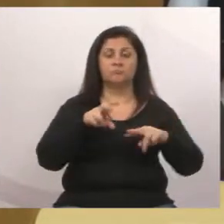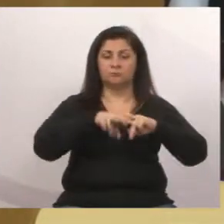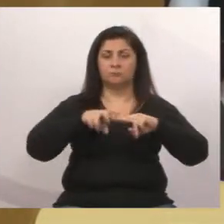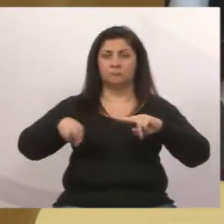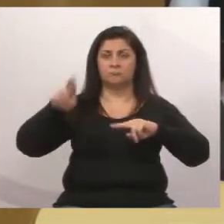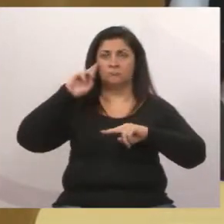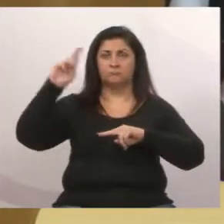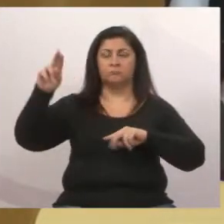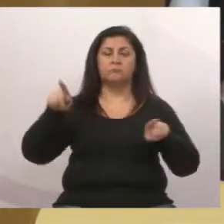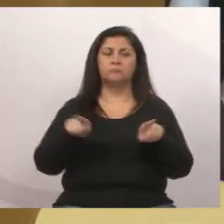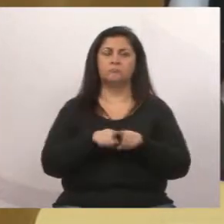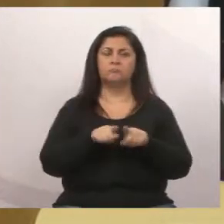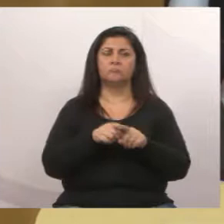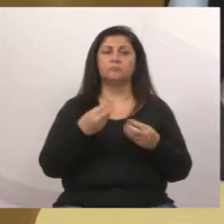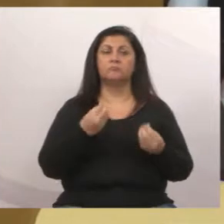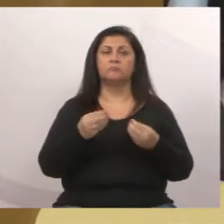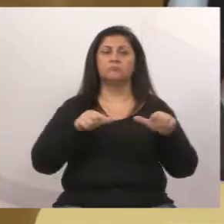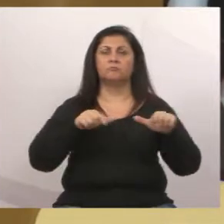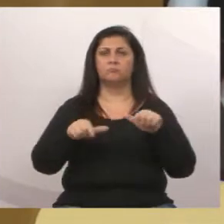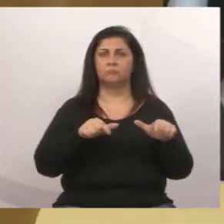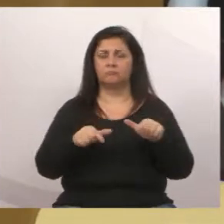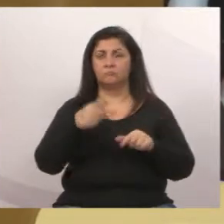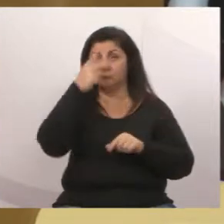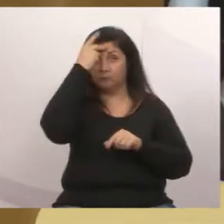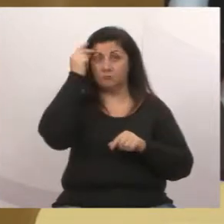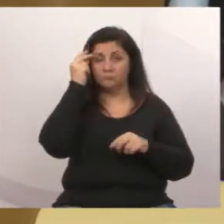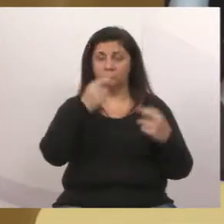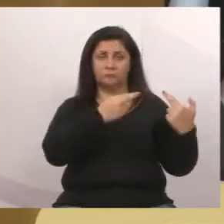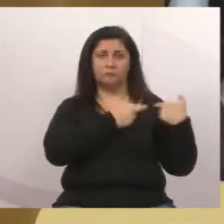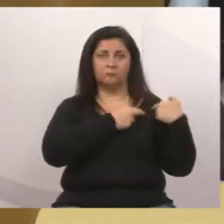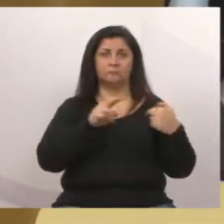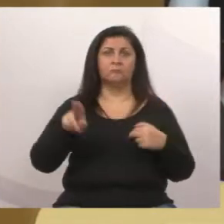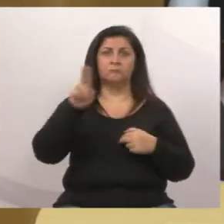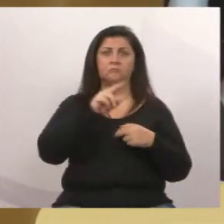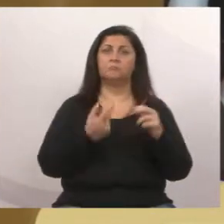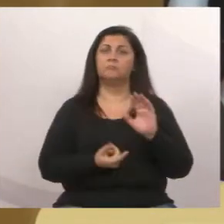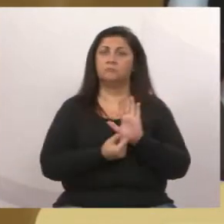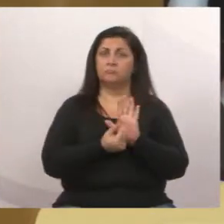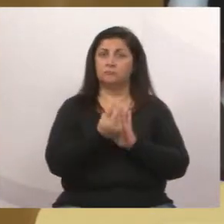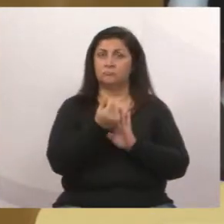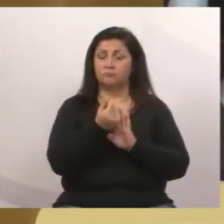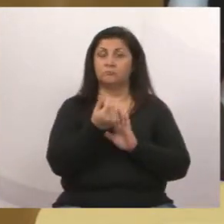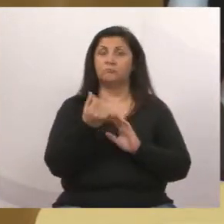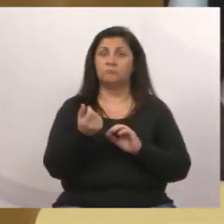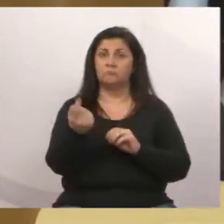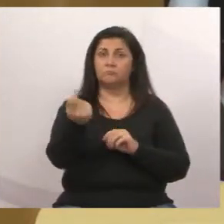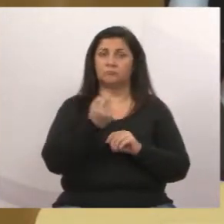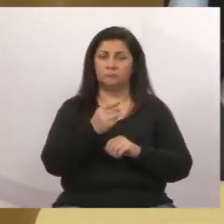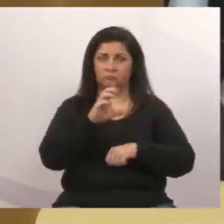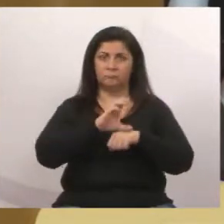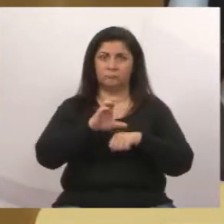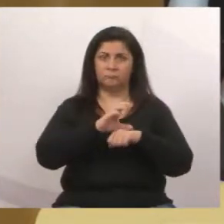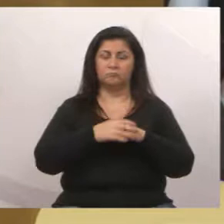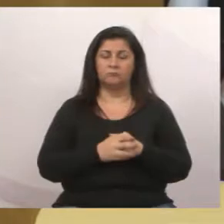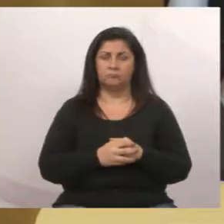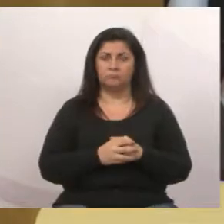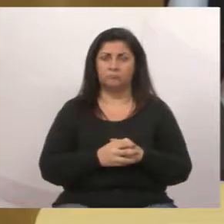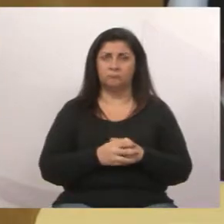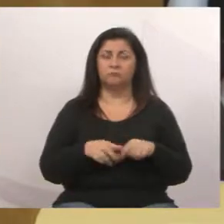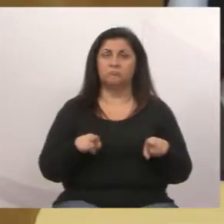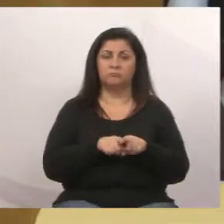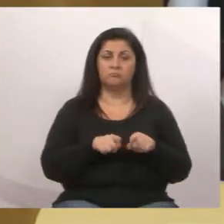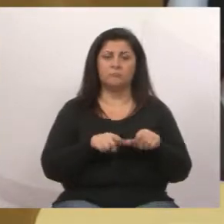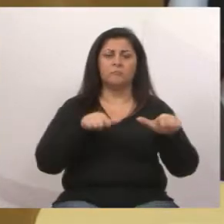atos dos responsáveis pela aplicação dos recursos alocados por meio do repasse constitucional, com atuação prévia, concomitante